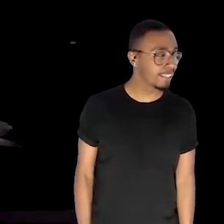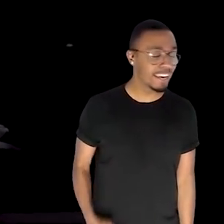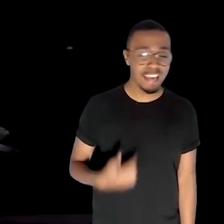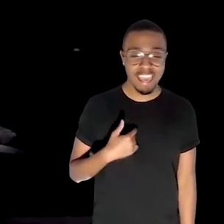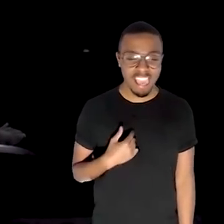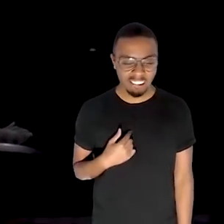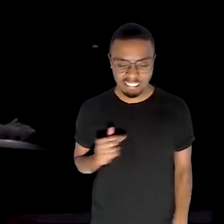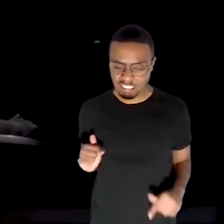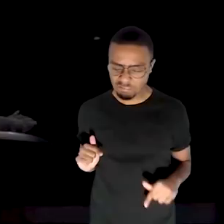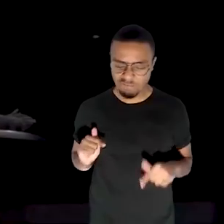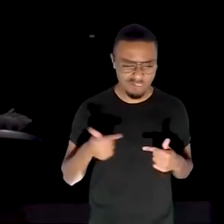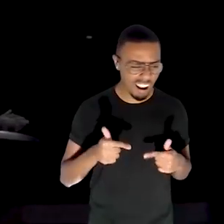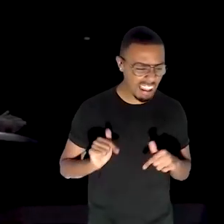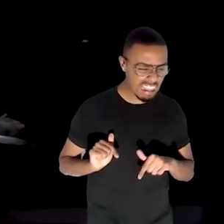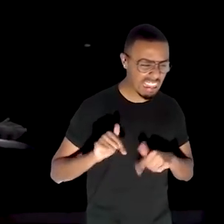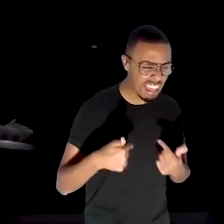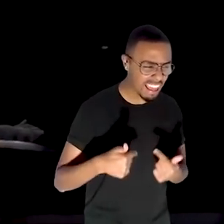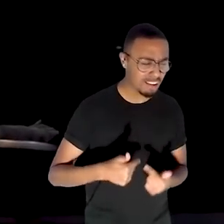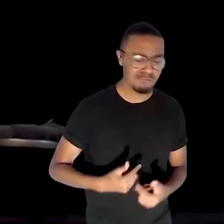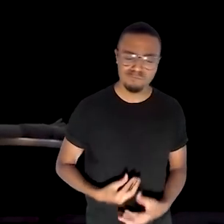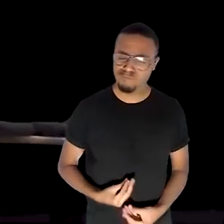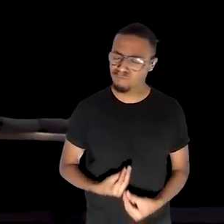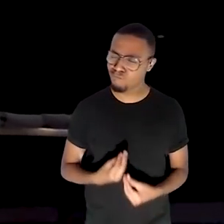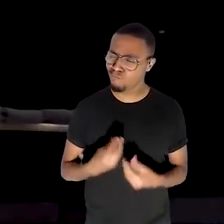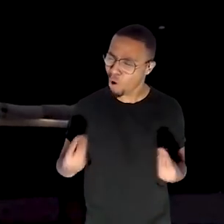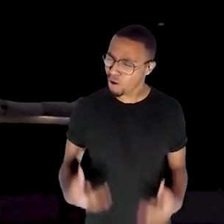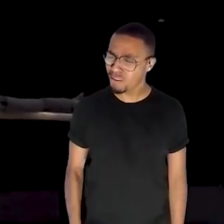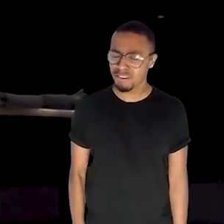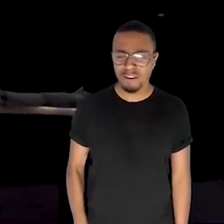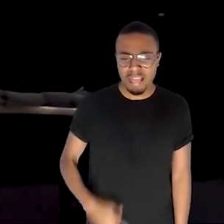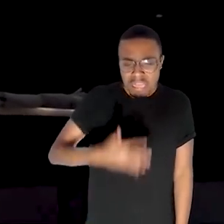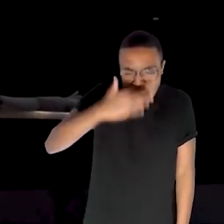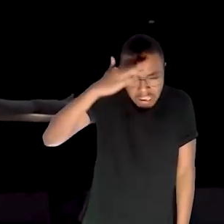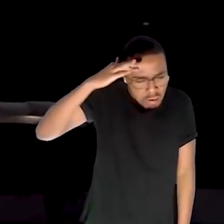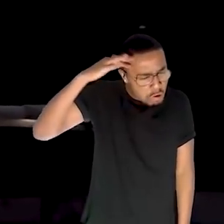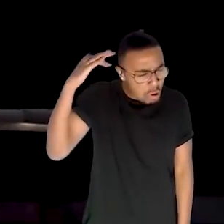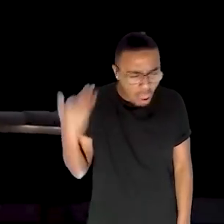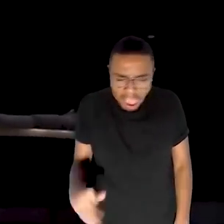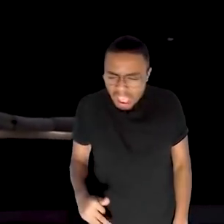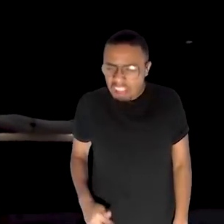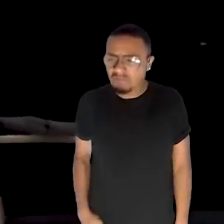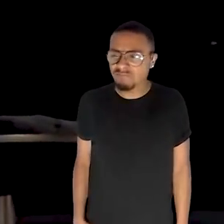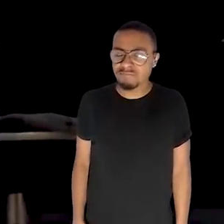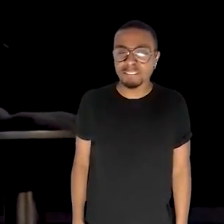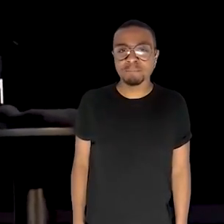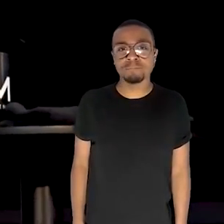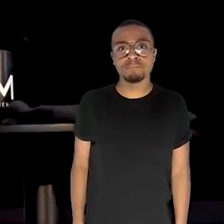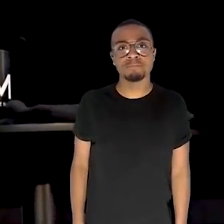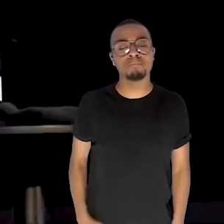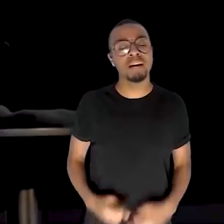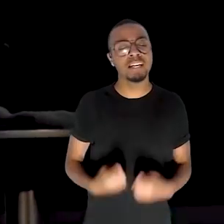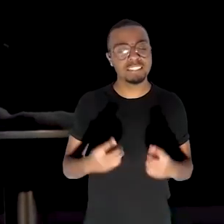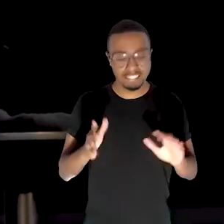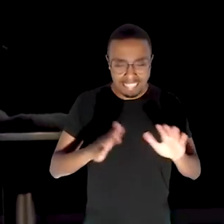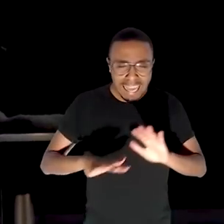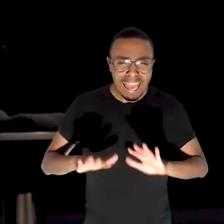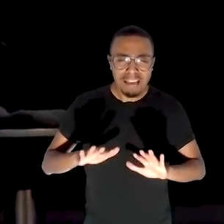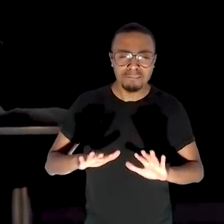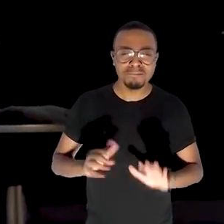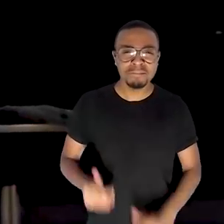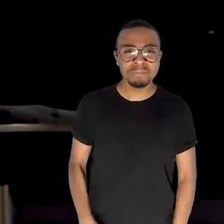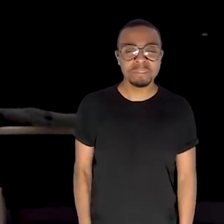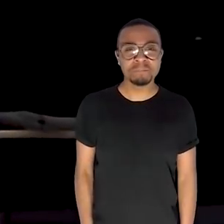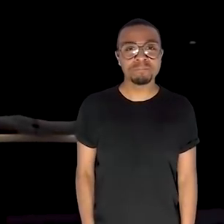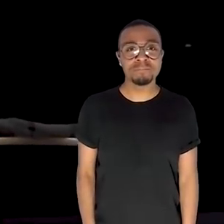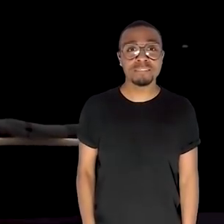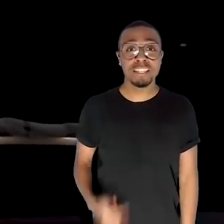aí, se eu não abro os meus olhos para ouvir o que a palavra está ensinando a respeito daquilo que importa, do porquê eu vivo, do porquê